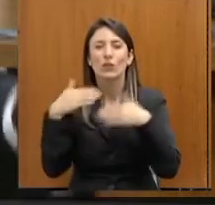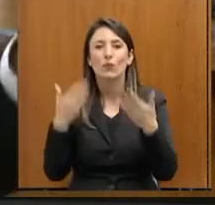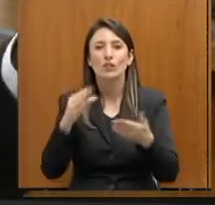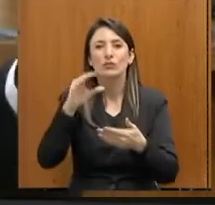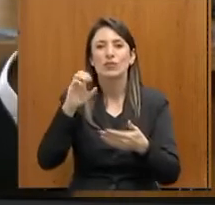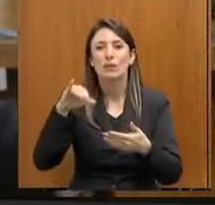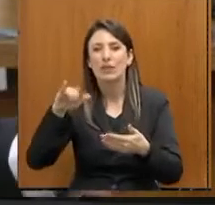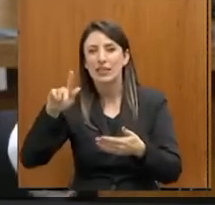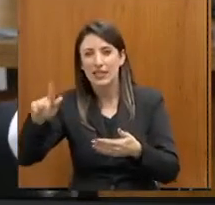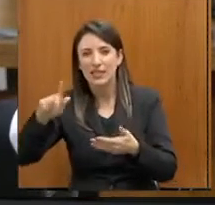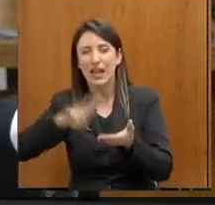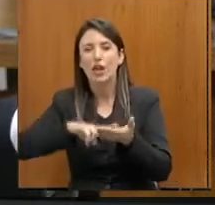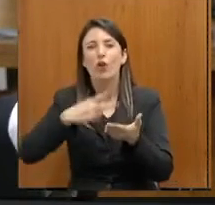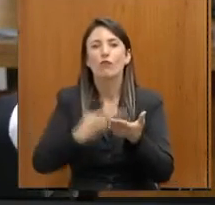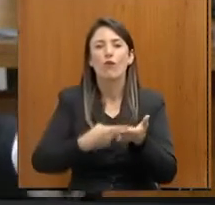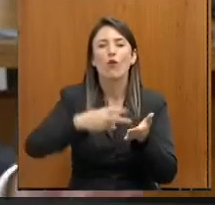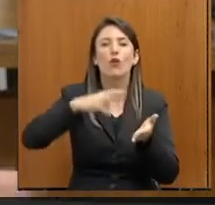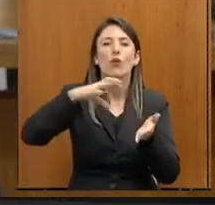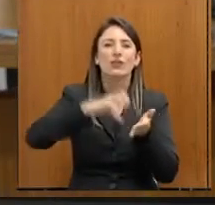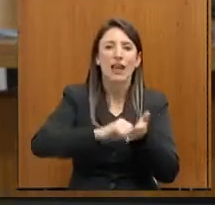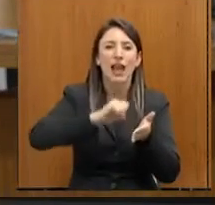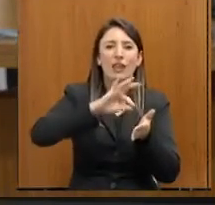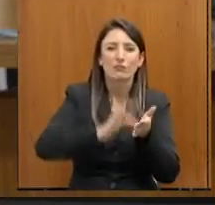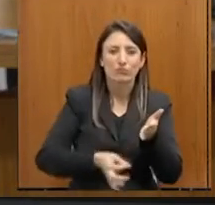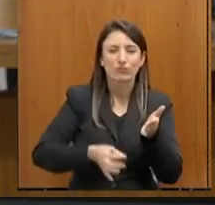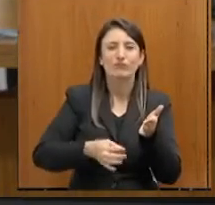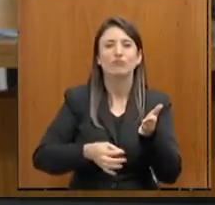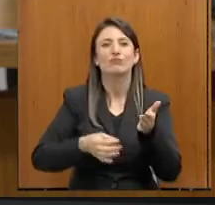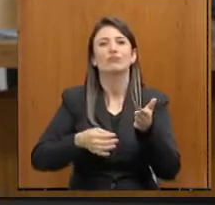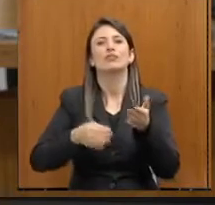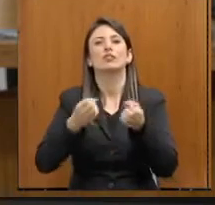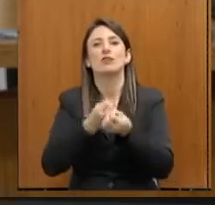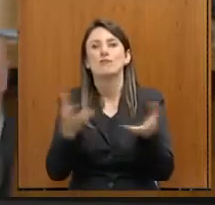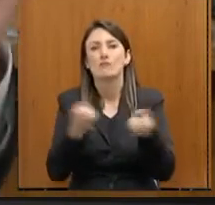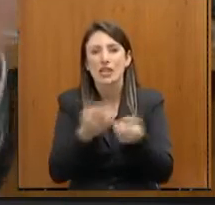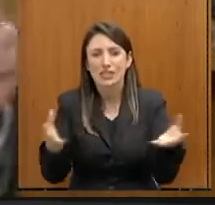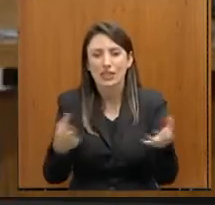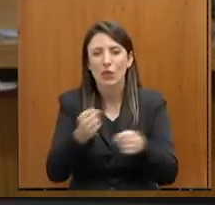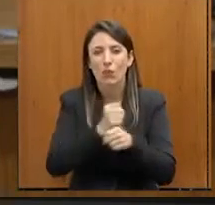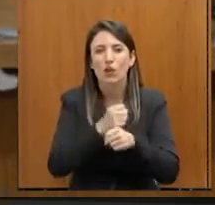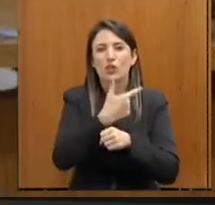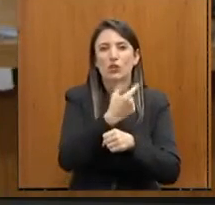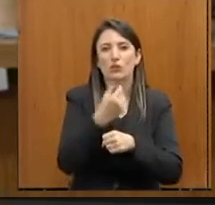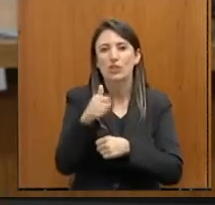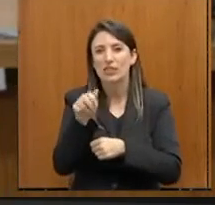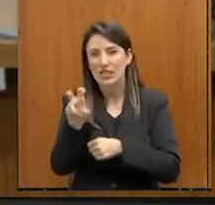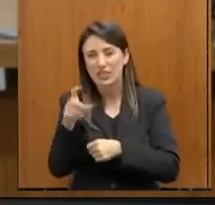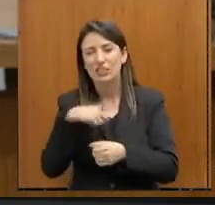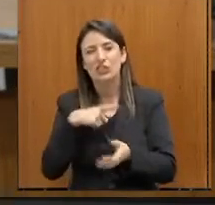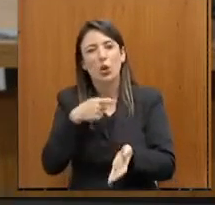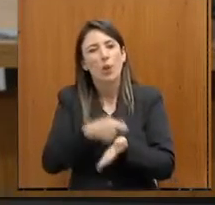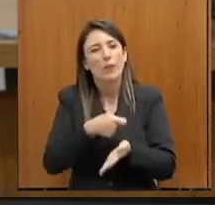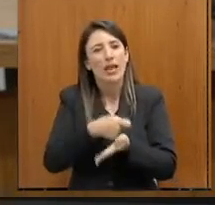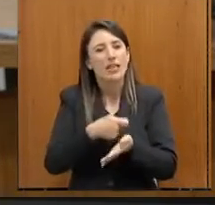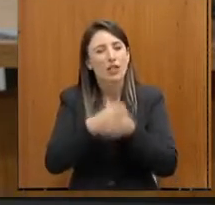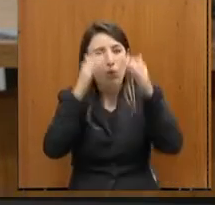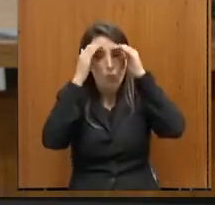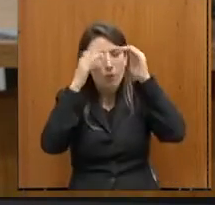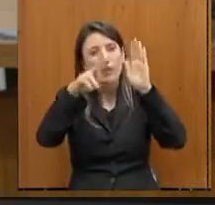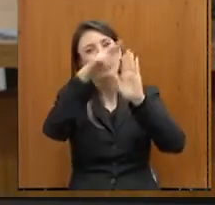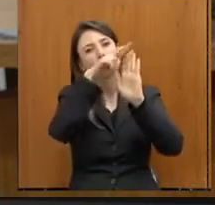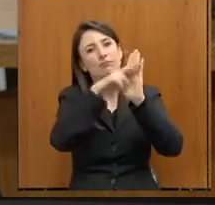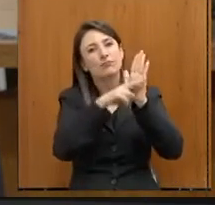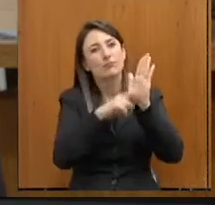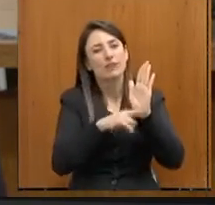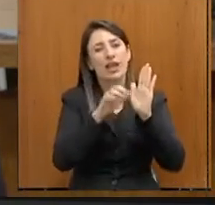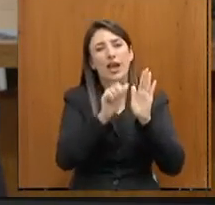de concessão em 2015 ela tinha a obrigação de cumprir as metas estabelecidas pela anel pela agência de